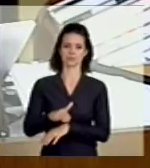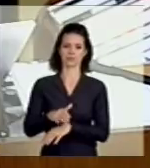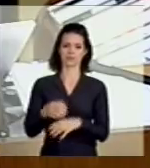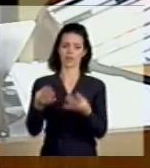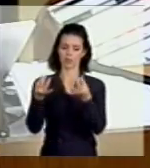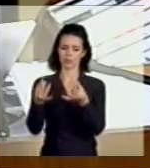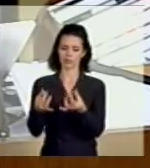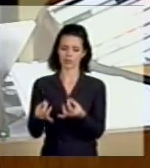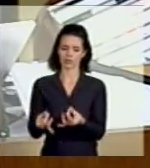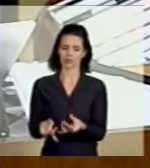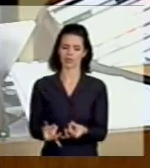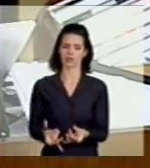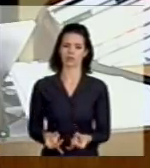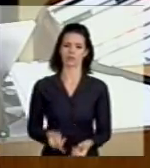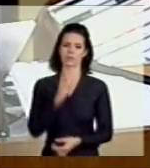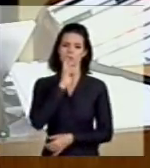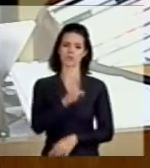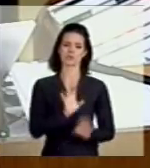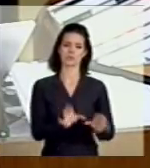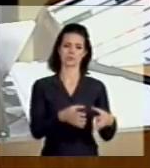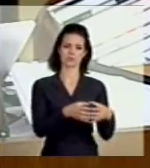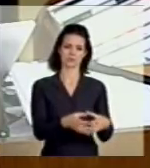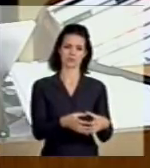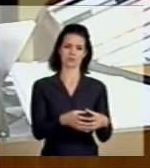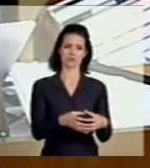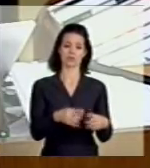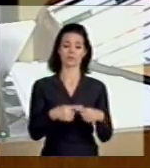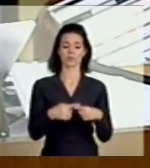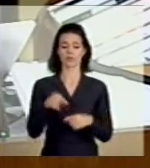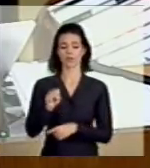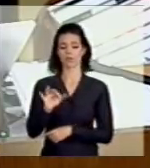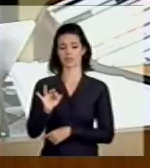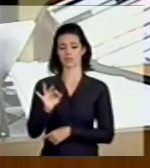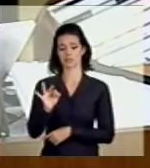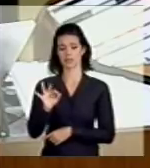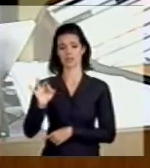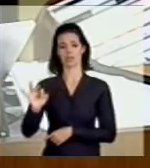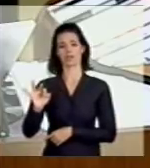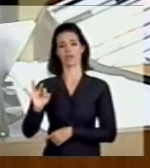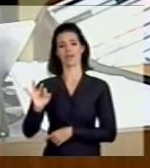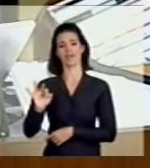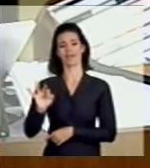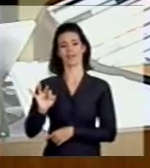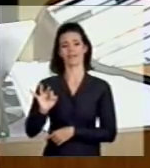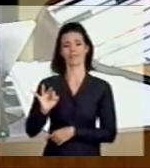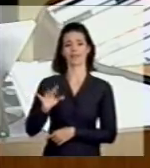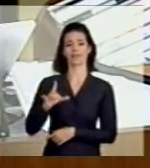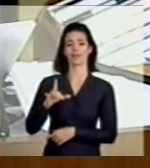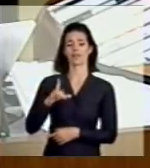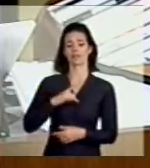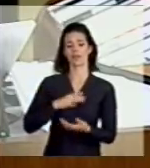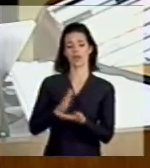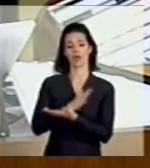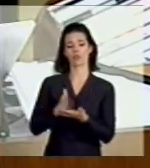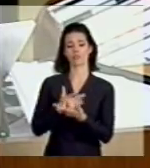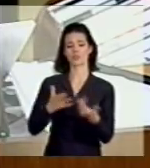processo coletivo. Isso porque este acordo apresenta ao Supremo Tribunal Federal questões que raramente se colocam ao Poder Judiciário,